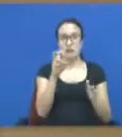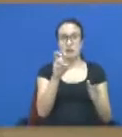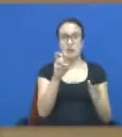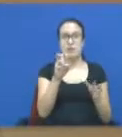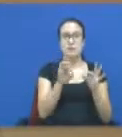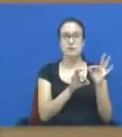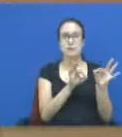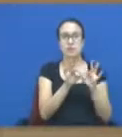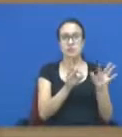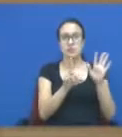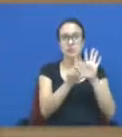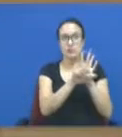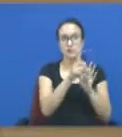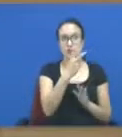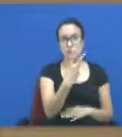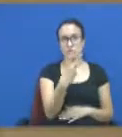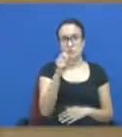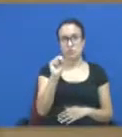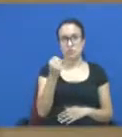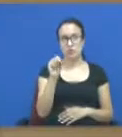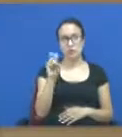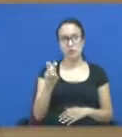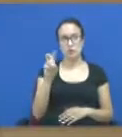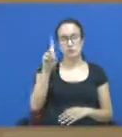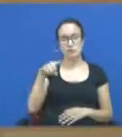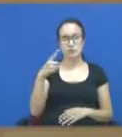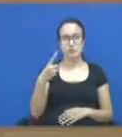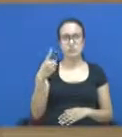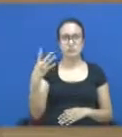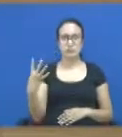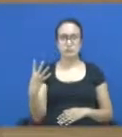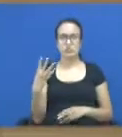285 de 2014, de autoria do excelentíssimo senhor prefeito municipal.